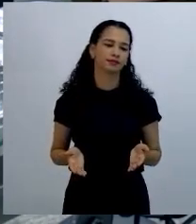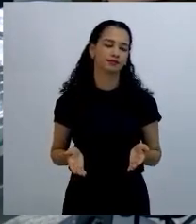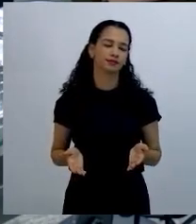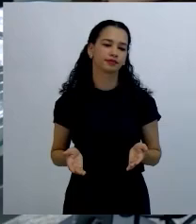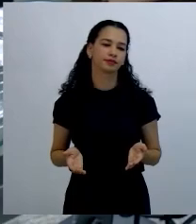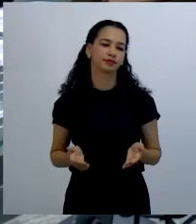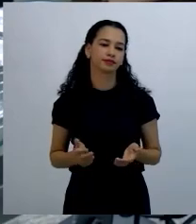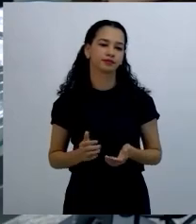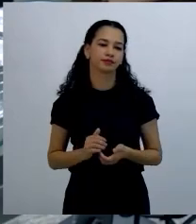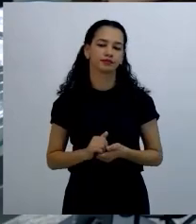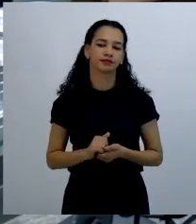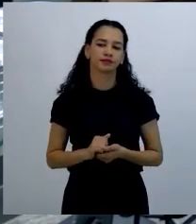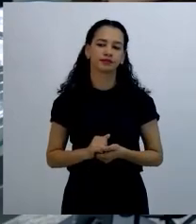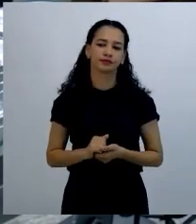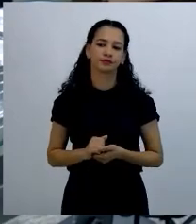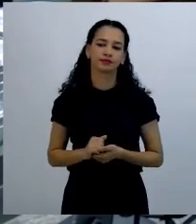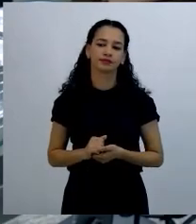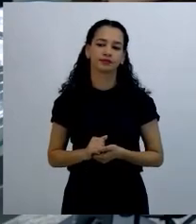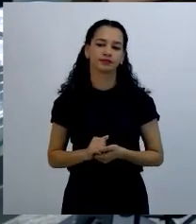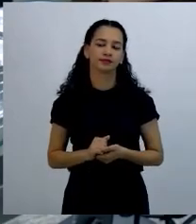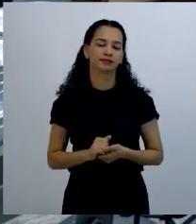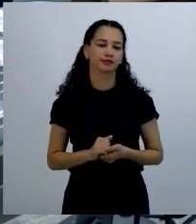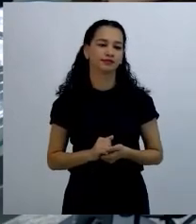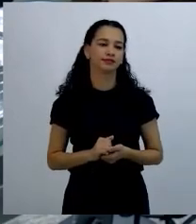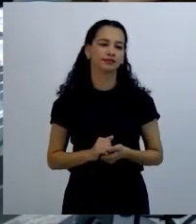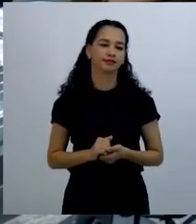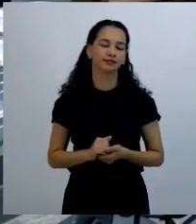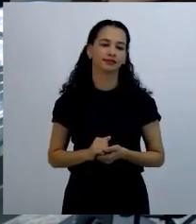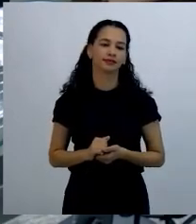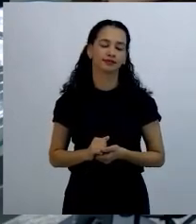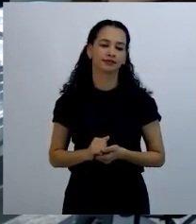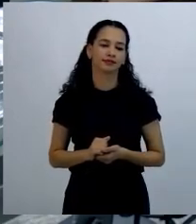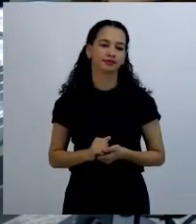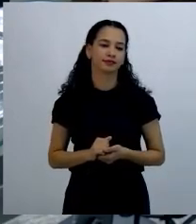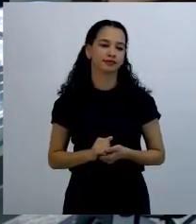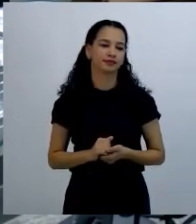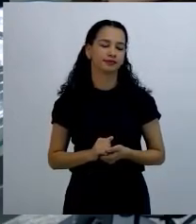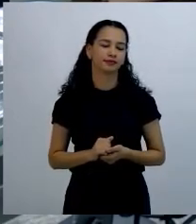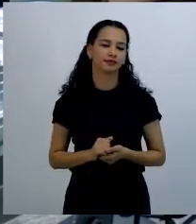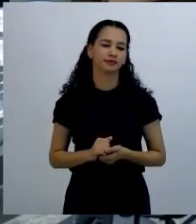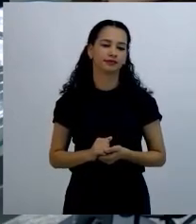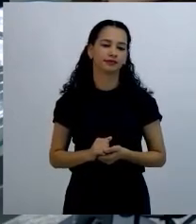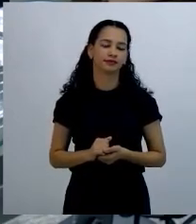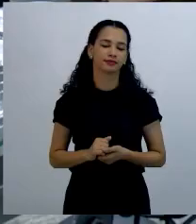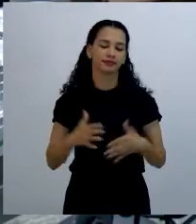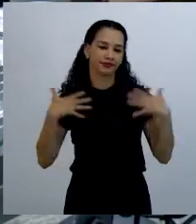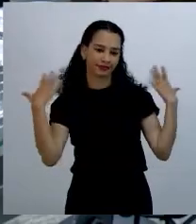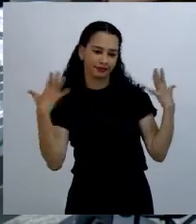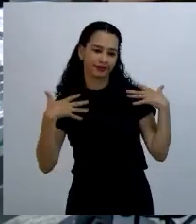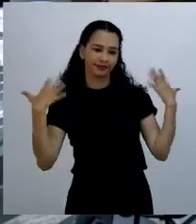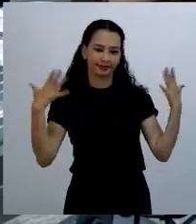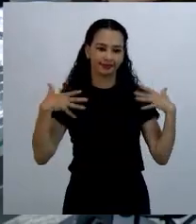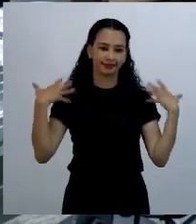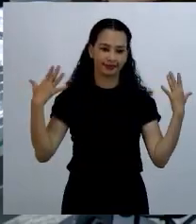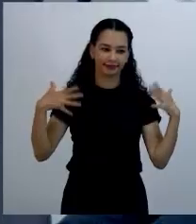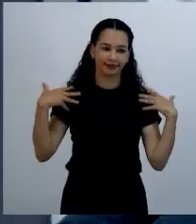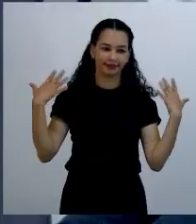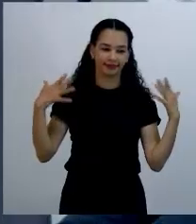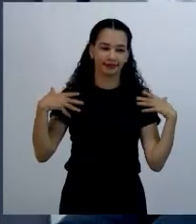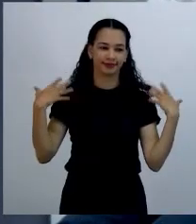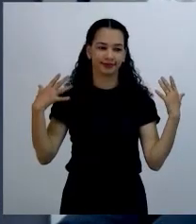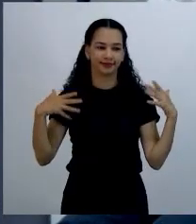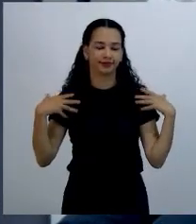pois são minha alegria e minha coroa de recompensa que trabalho que foi difícil né